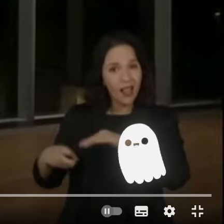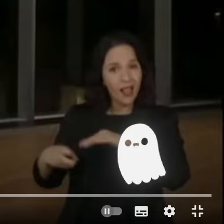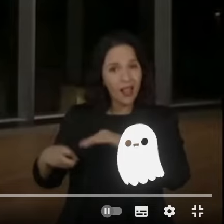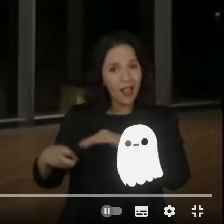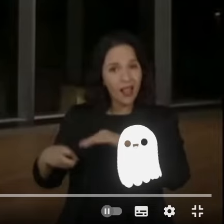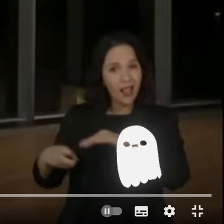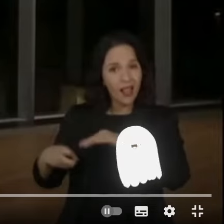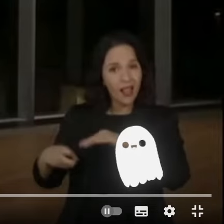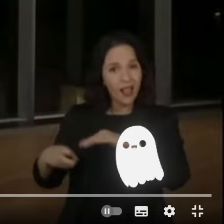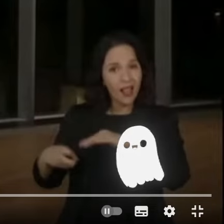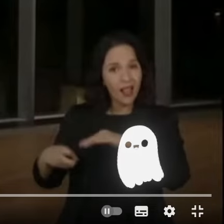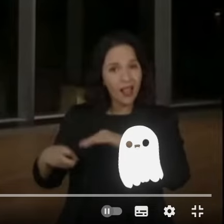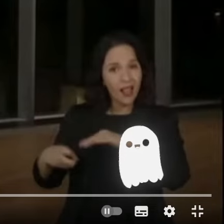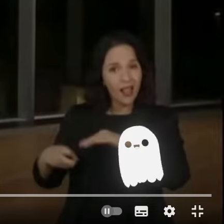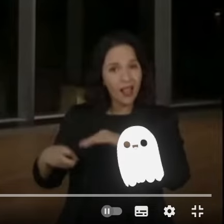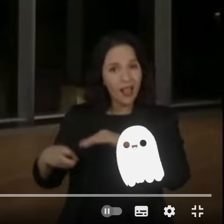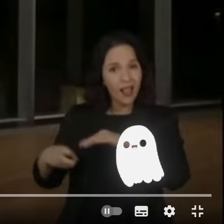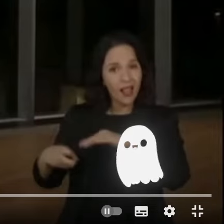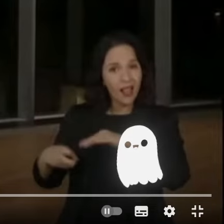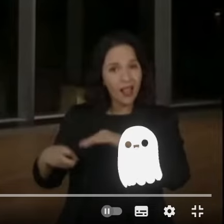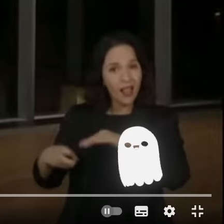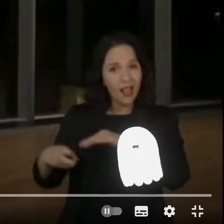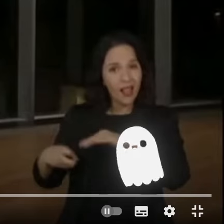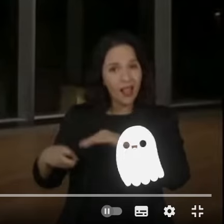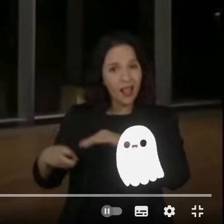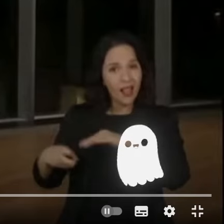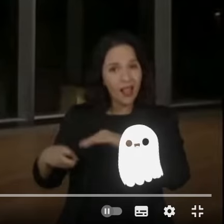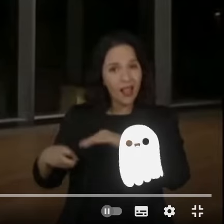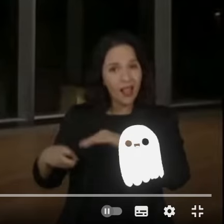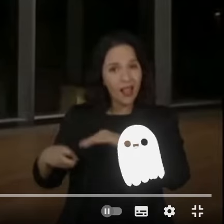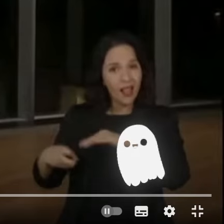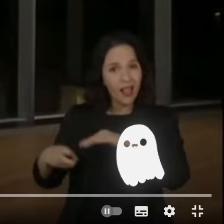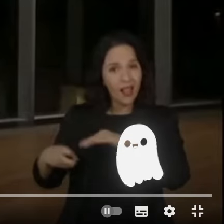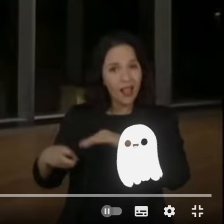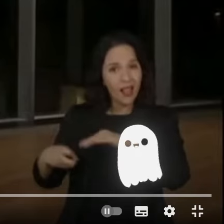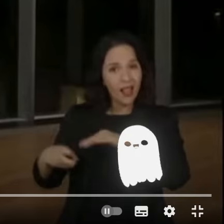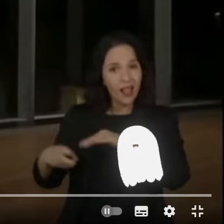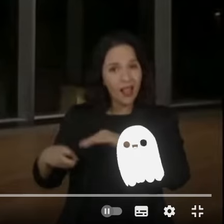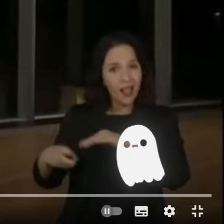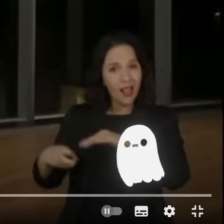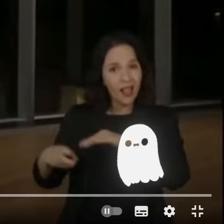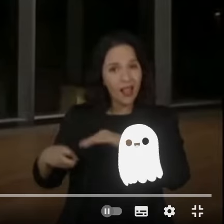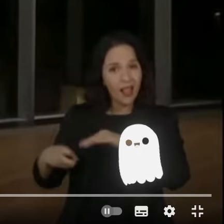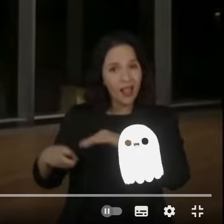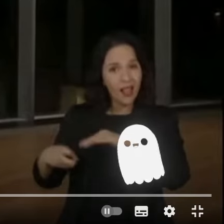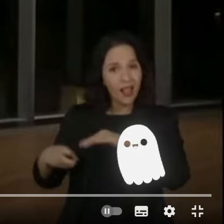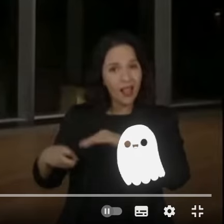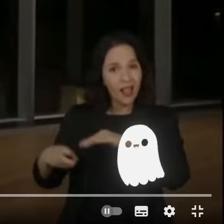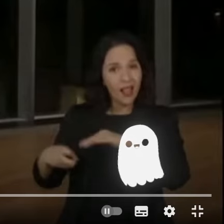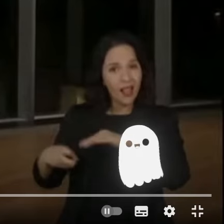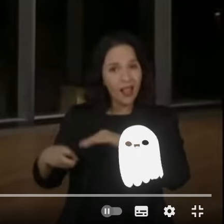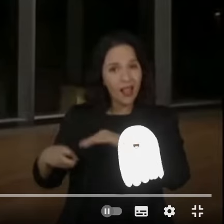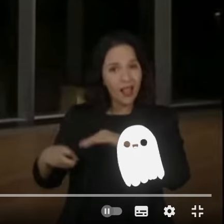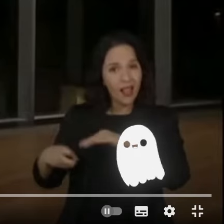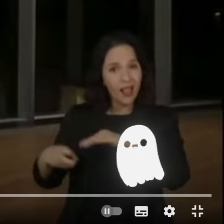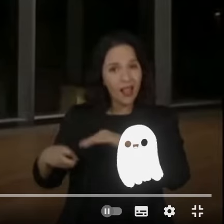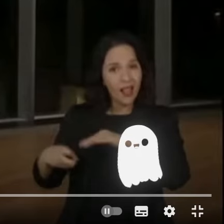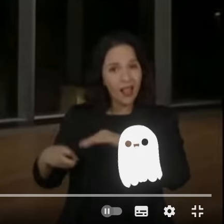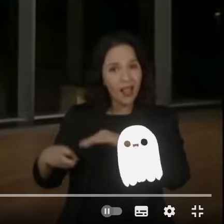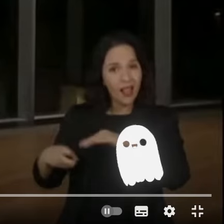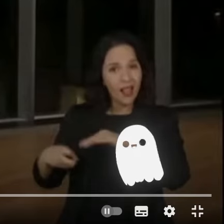de aparência. O tempo inteiro de aparência. E a menina, ela parecia ser um pouco mais velha que a gente. Sabe? Ela parecia ser um pouco mais velha.